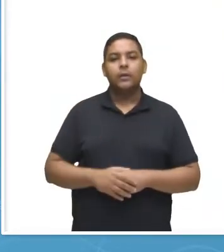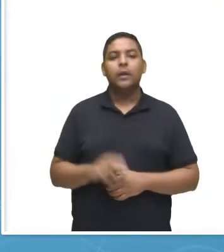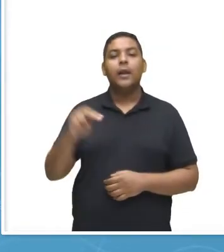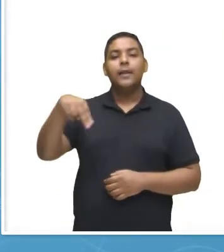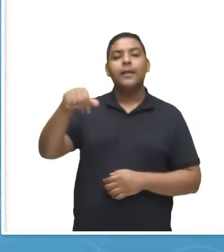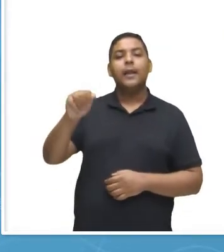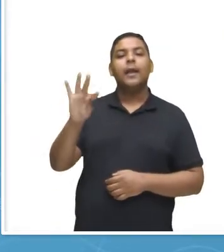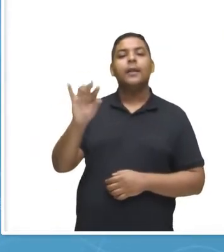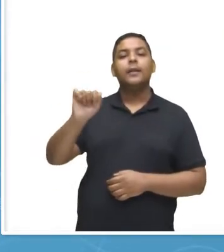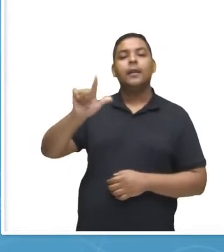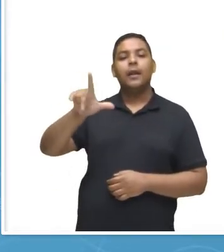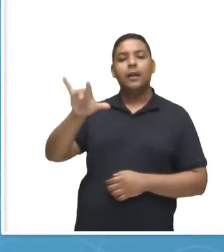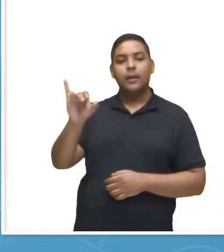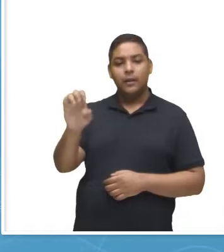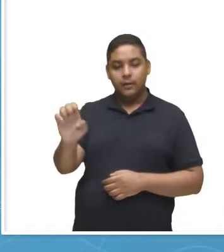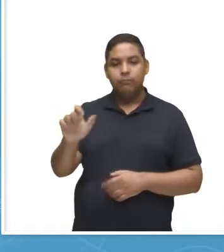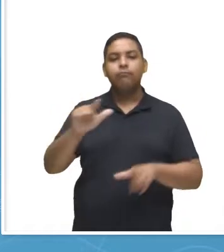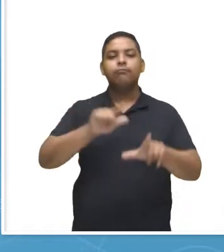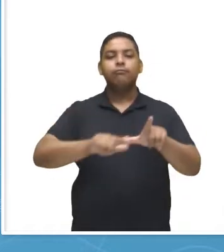Nathalie, letra D.